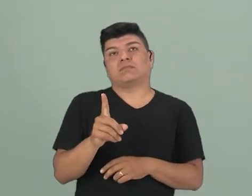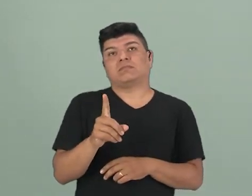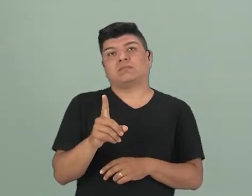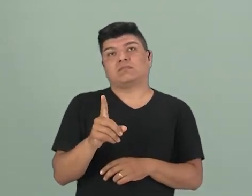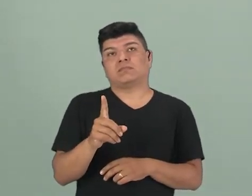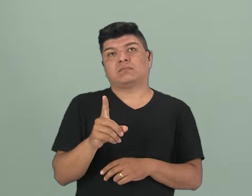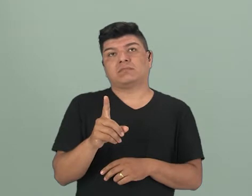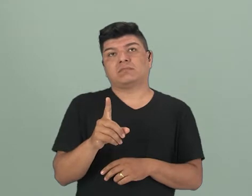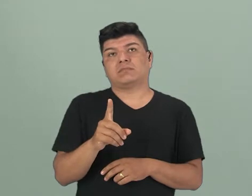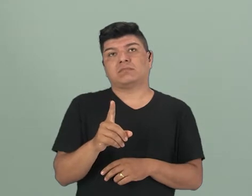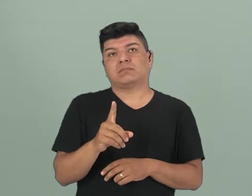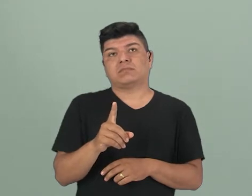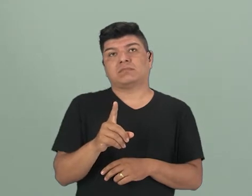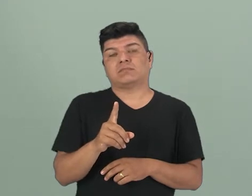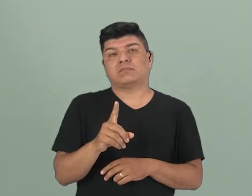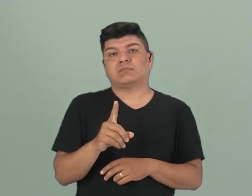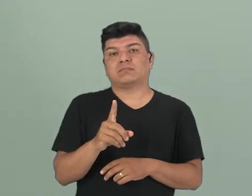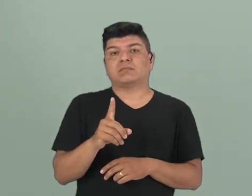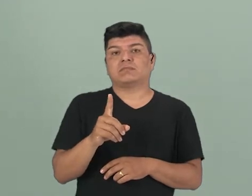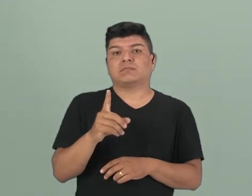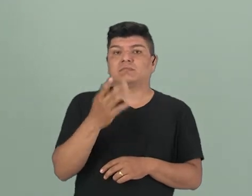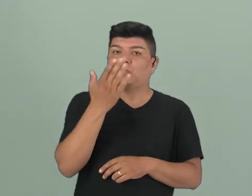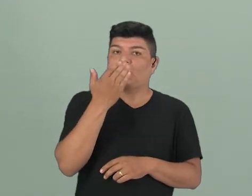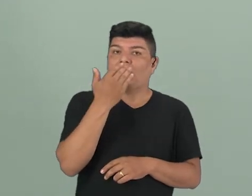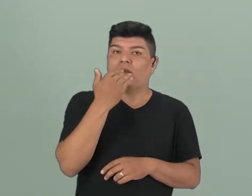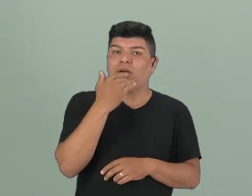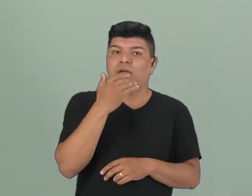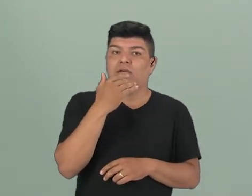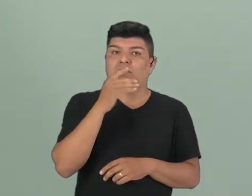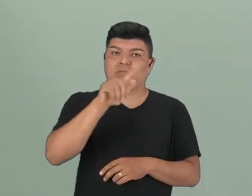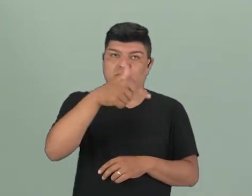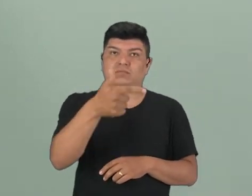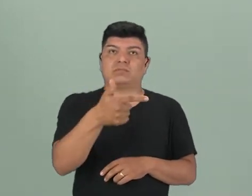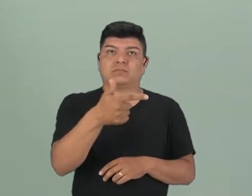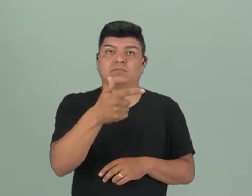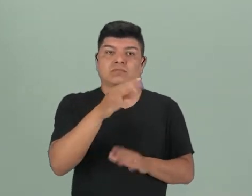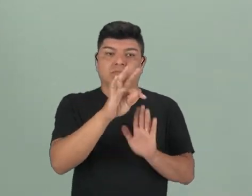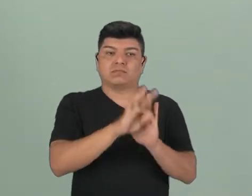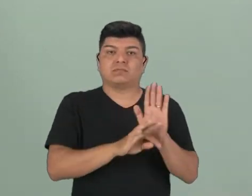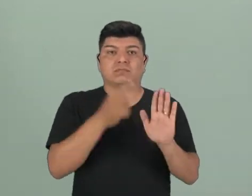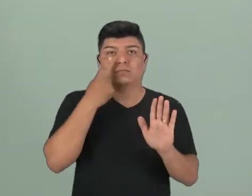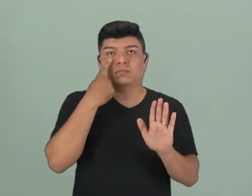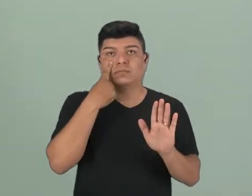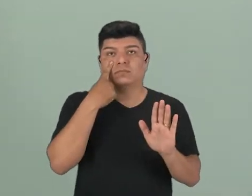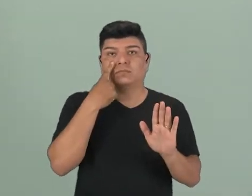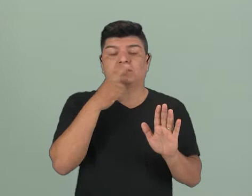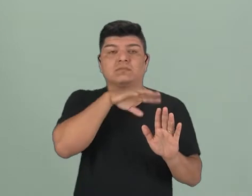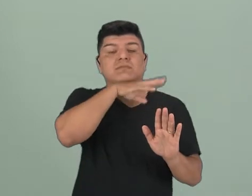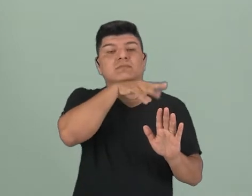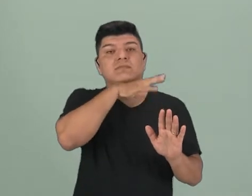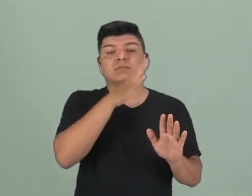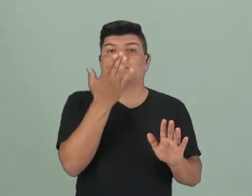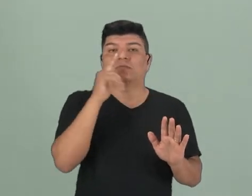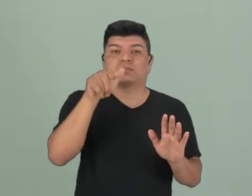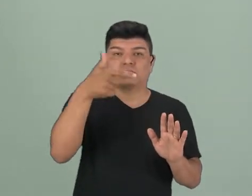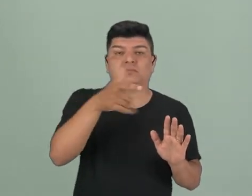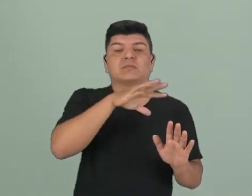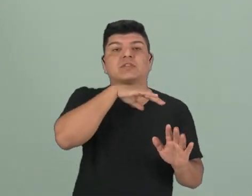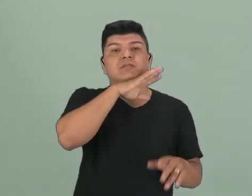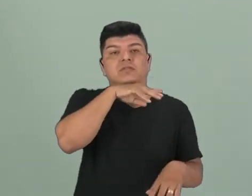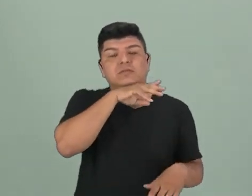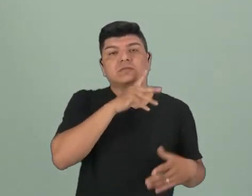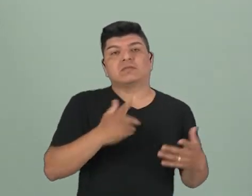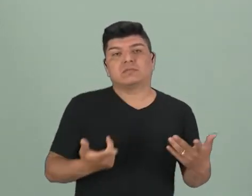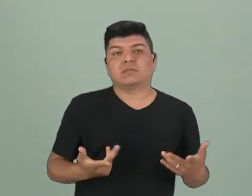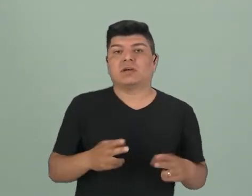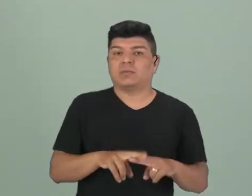naquela questão do canibalismo que nós vimos no texto, né? Que nós lemos na aula passada. Mas aí, carnívoros são os animais que se alimentam de outros